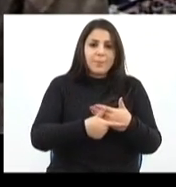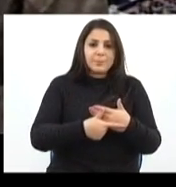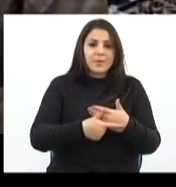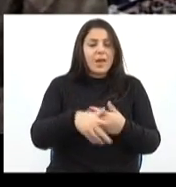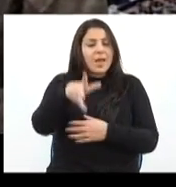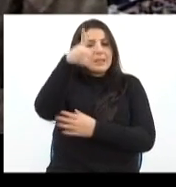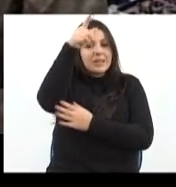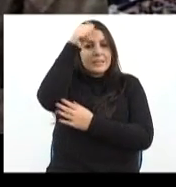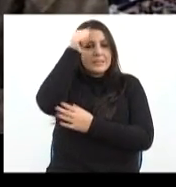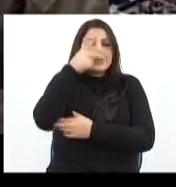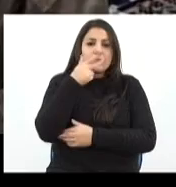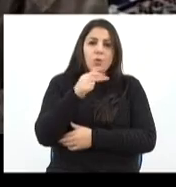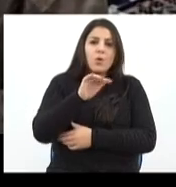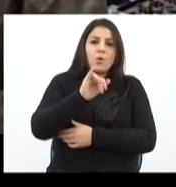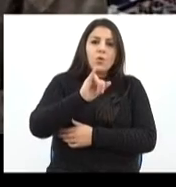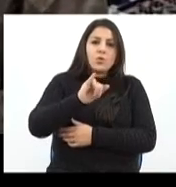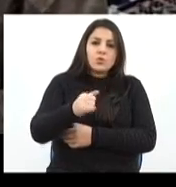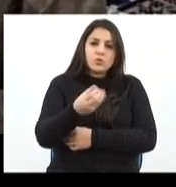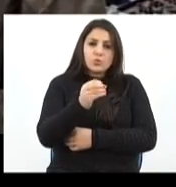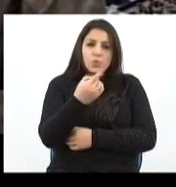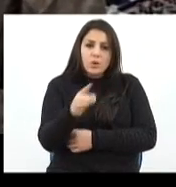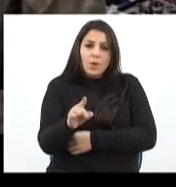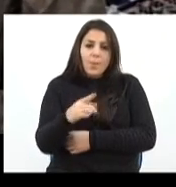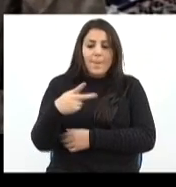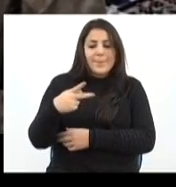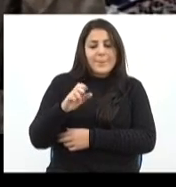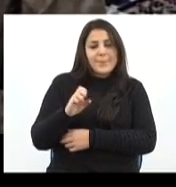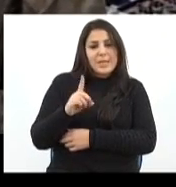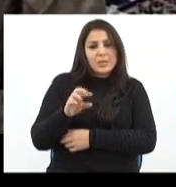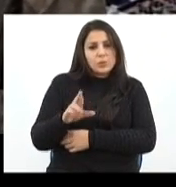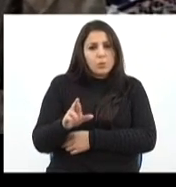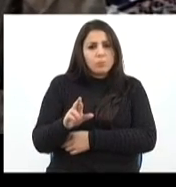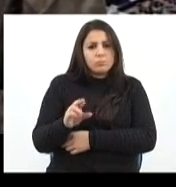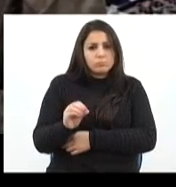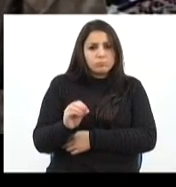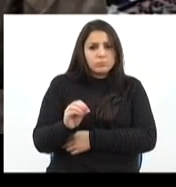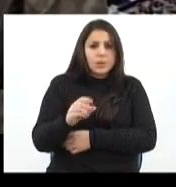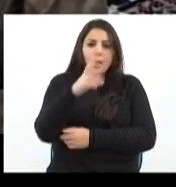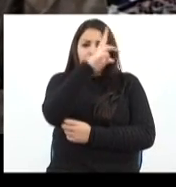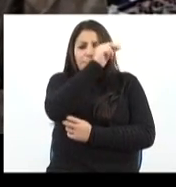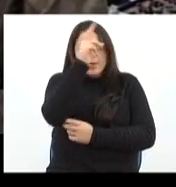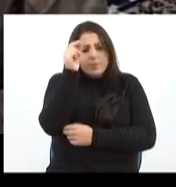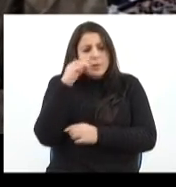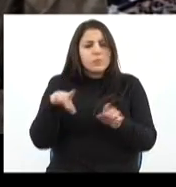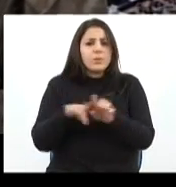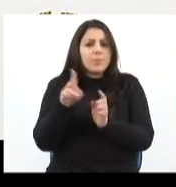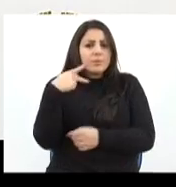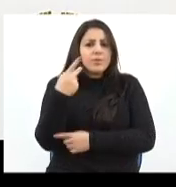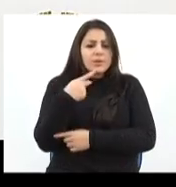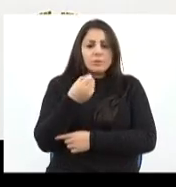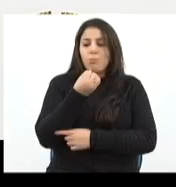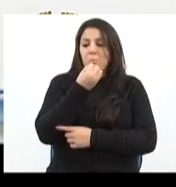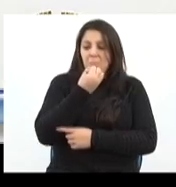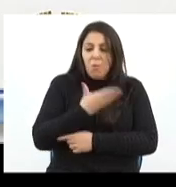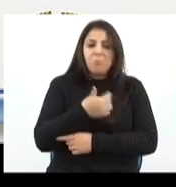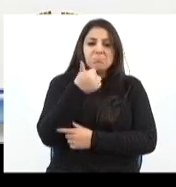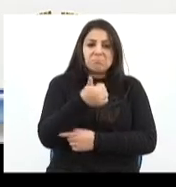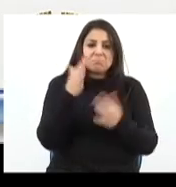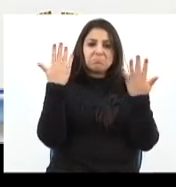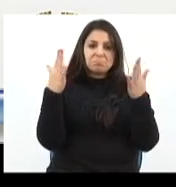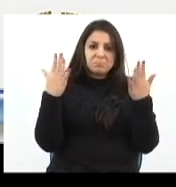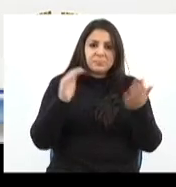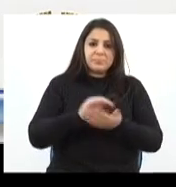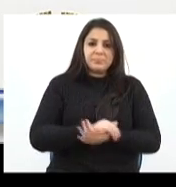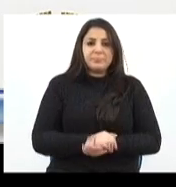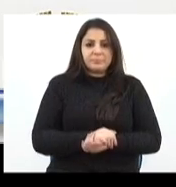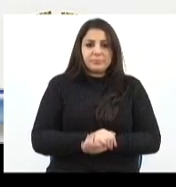Pedro, historicamente, tanto o prefeito quanto os vereadores, eu acho que as duas casas estão de parabéns. O parecer do TCE